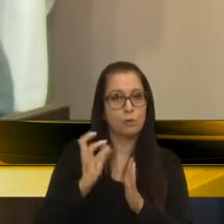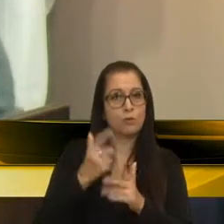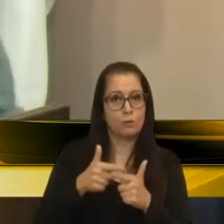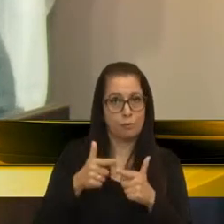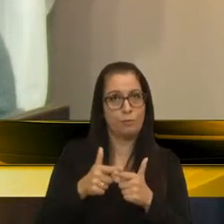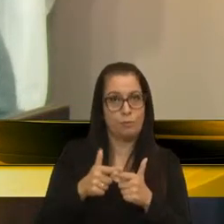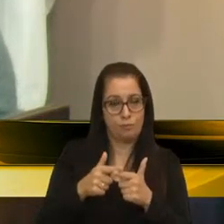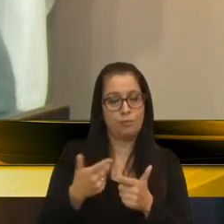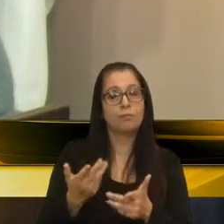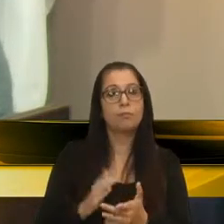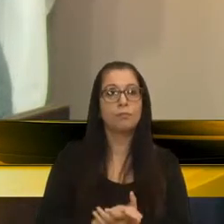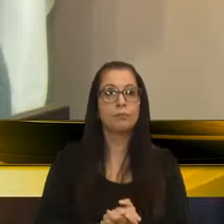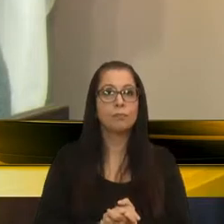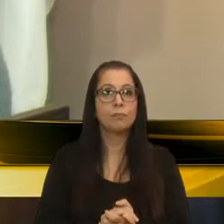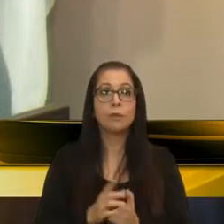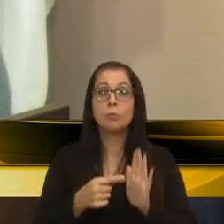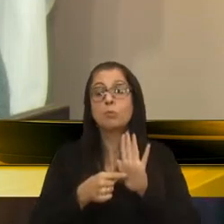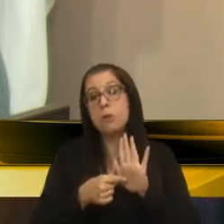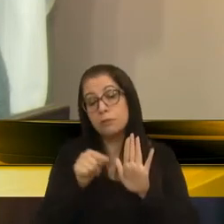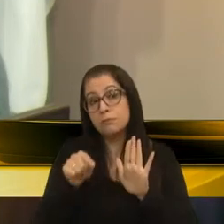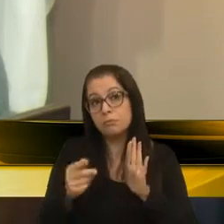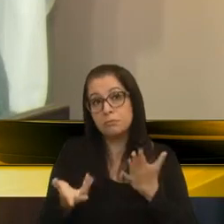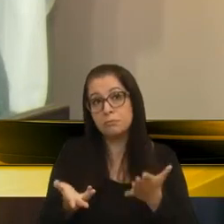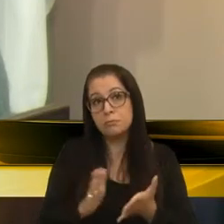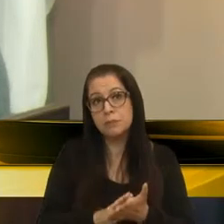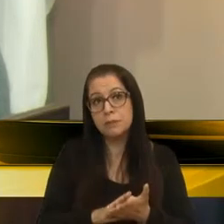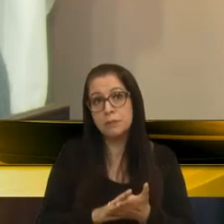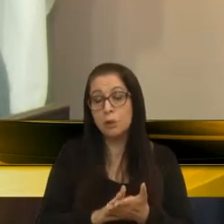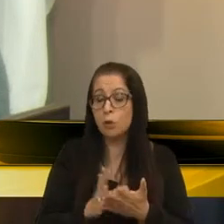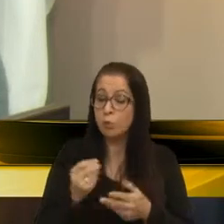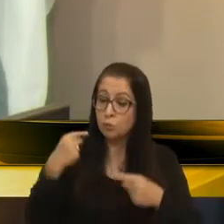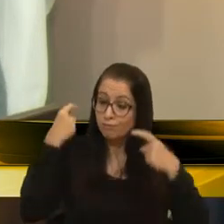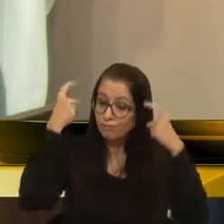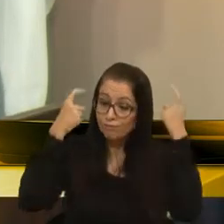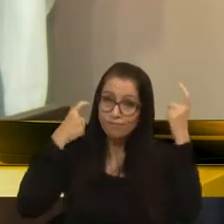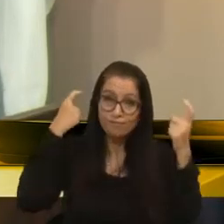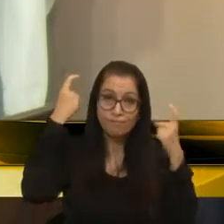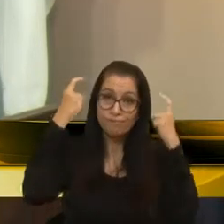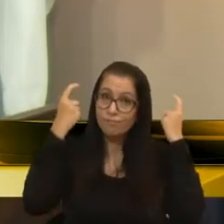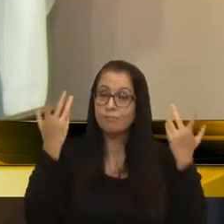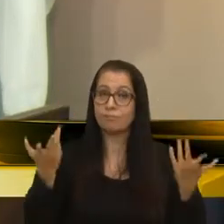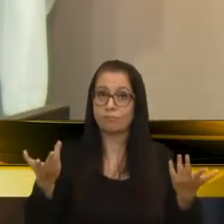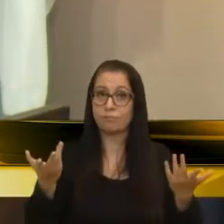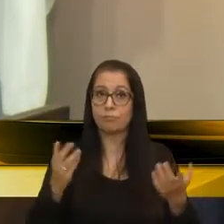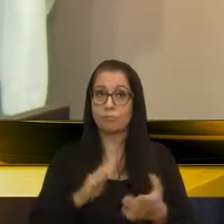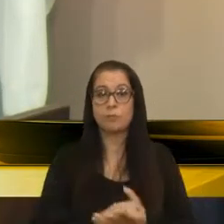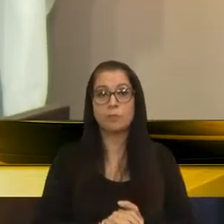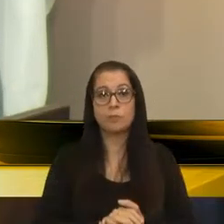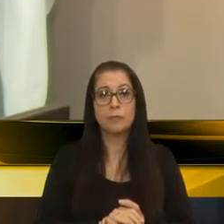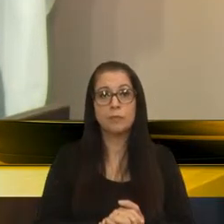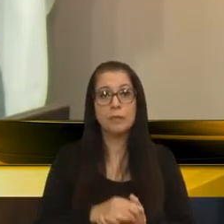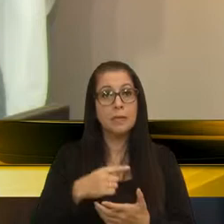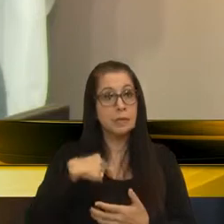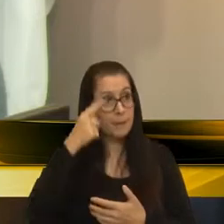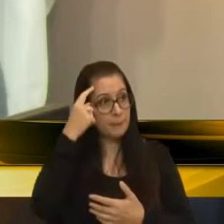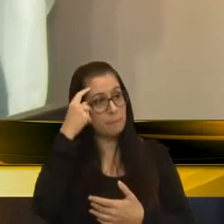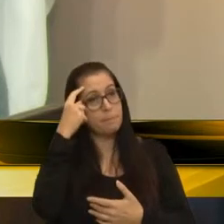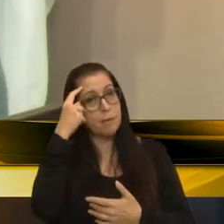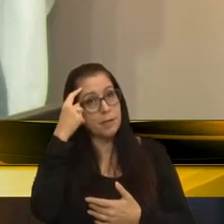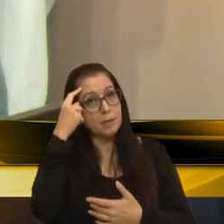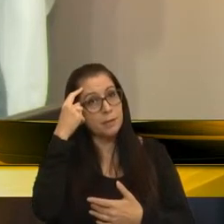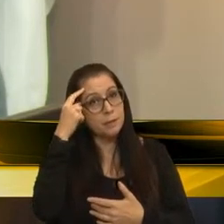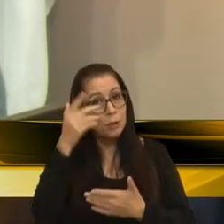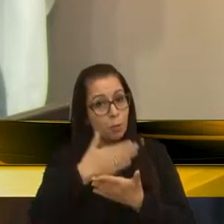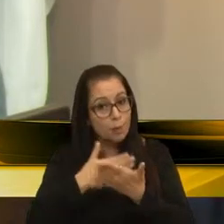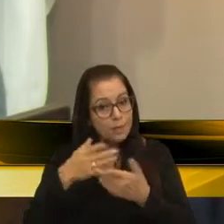Então, trago isso assim com muita preocupação, né? E penso que a gente deva puxar